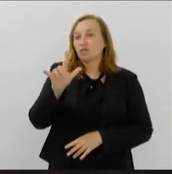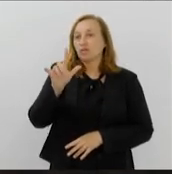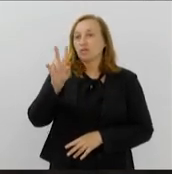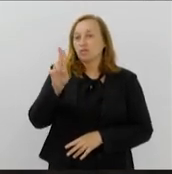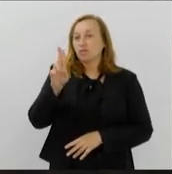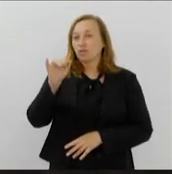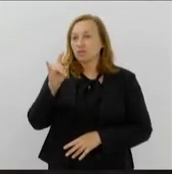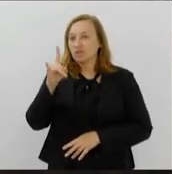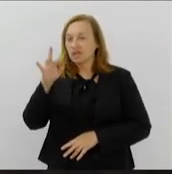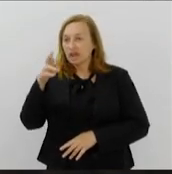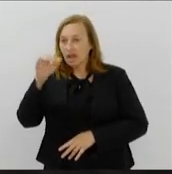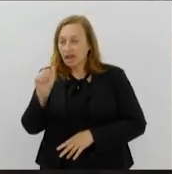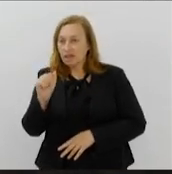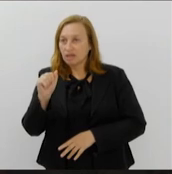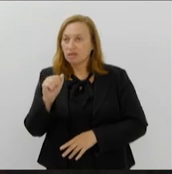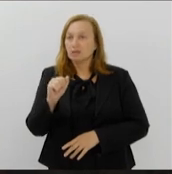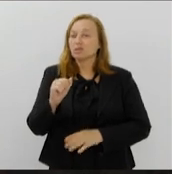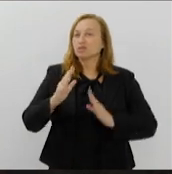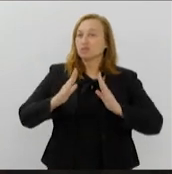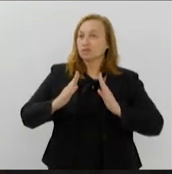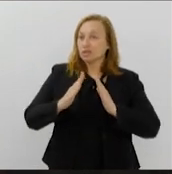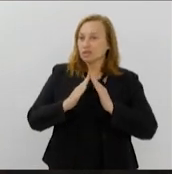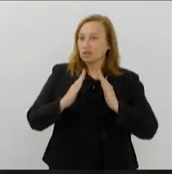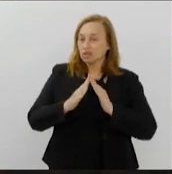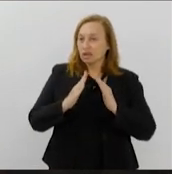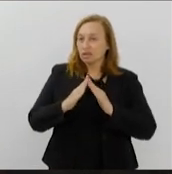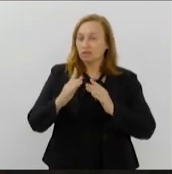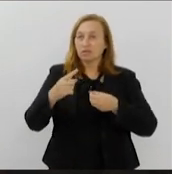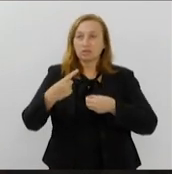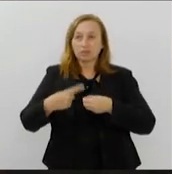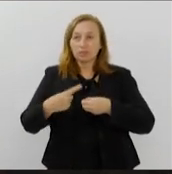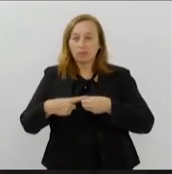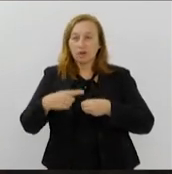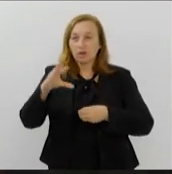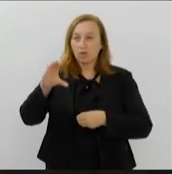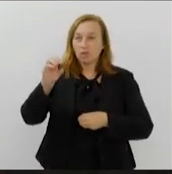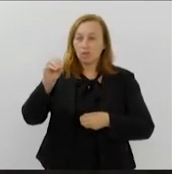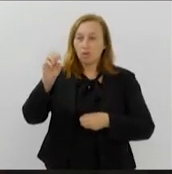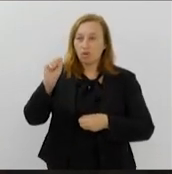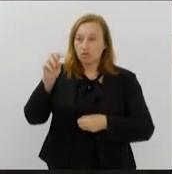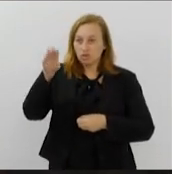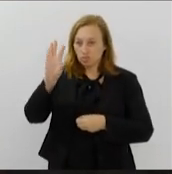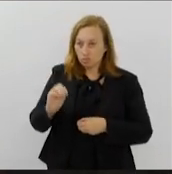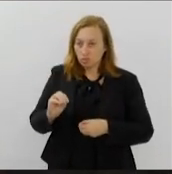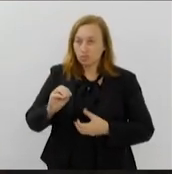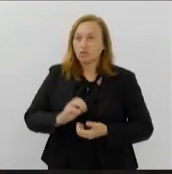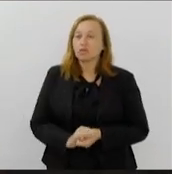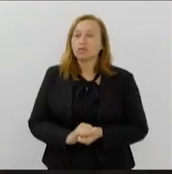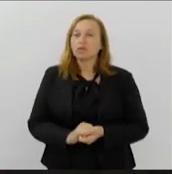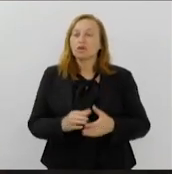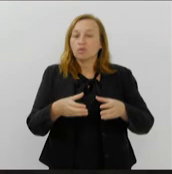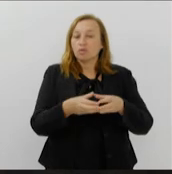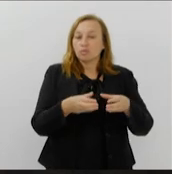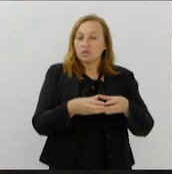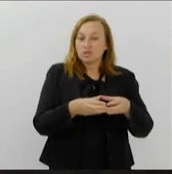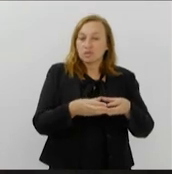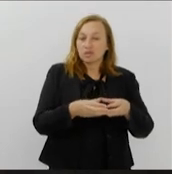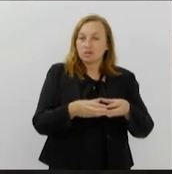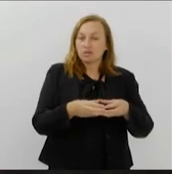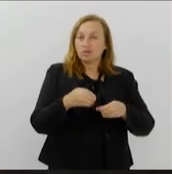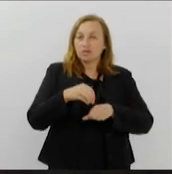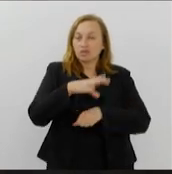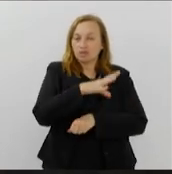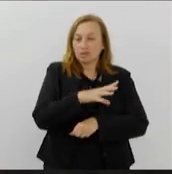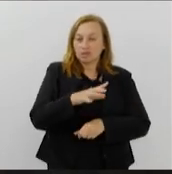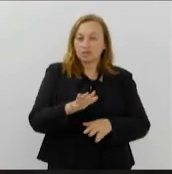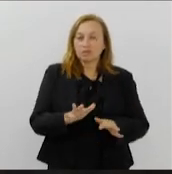comunidade Village do Passoaré, no bairro de Cosmos, município do Rio de Janeiro. Parecer da Comissão de Indicações